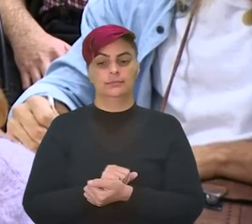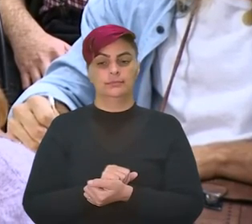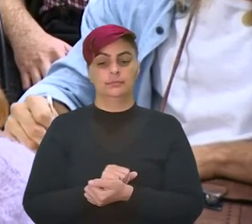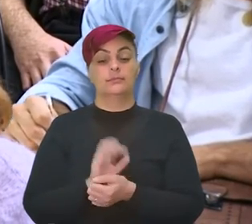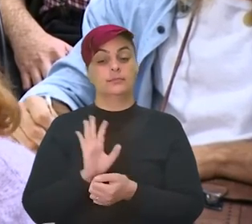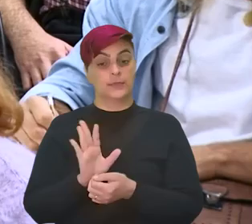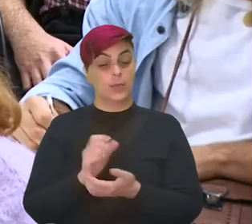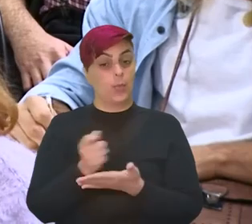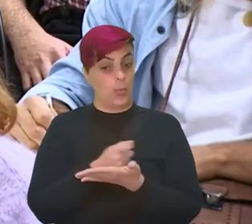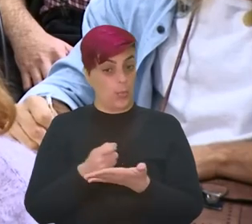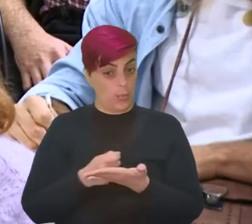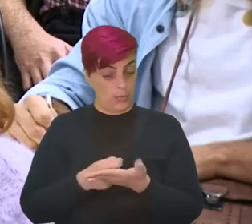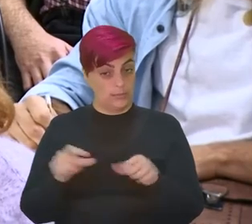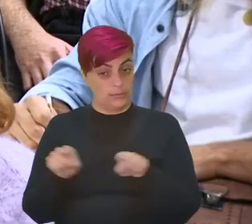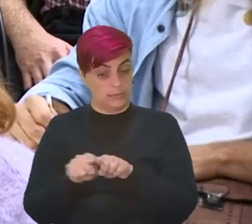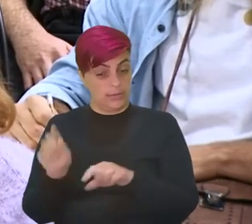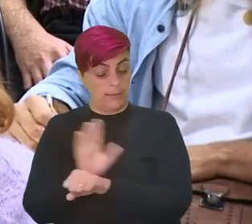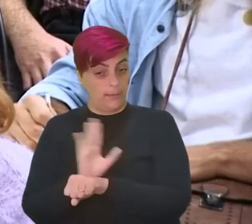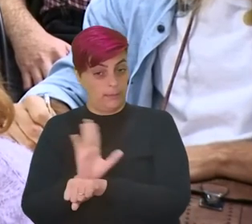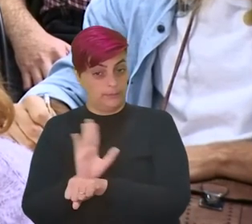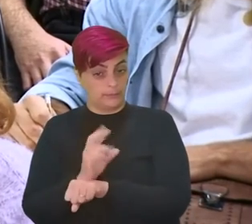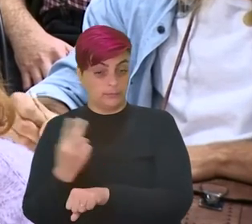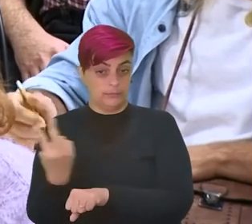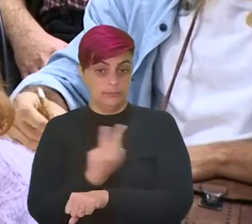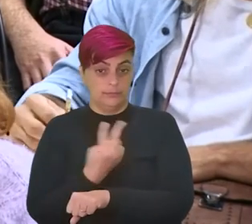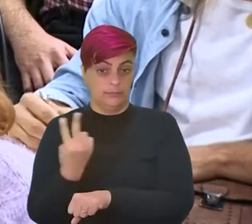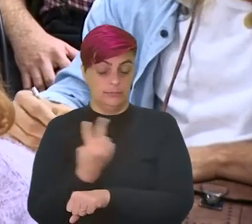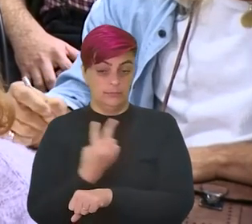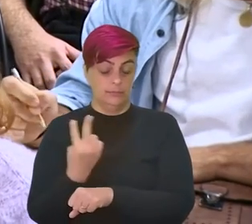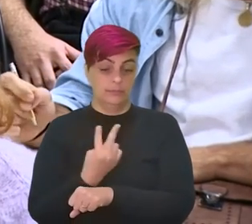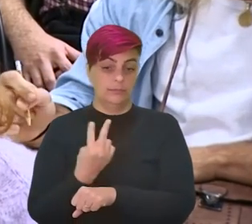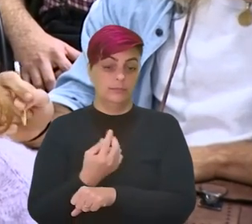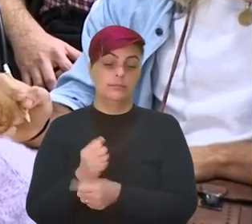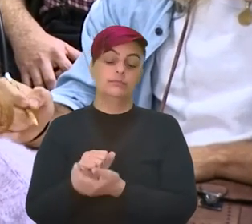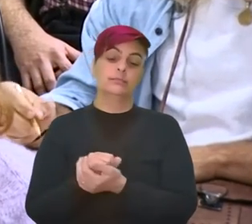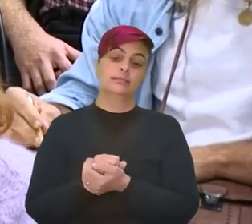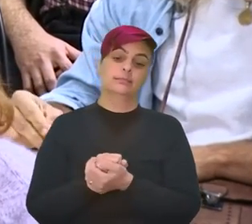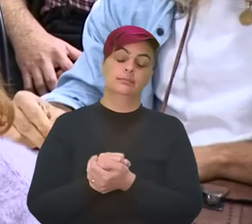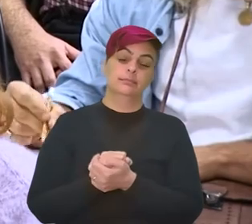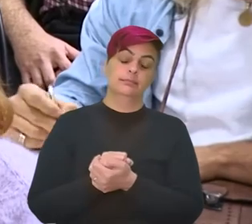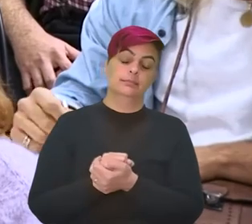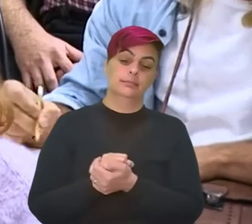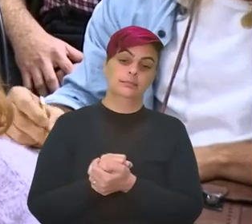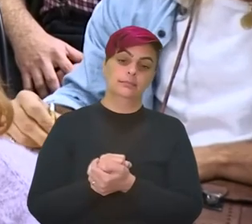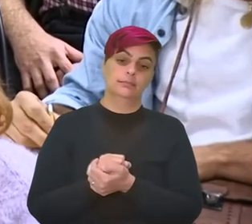tanto a monografia quanto o filme são construídos a partir